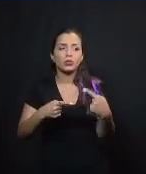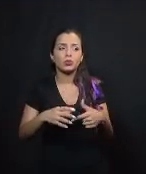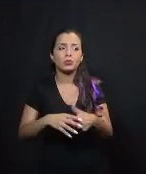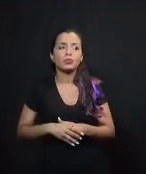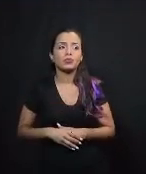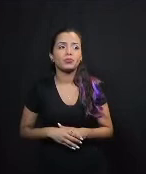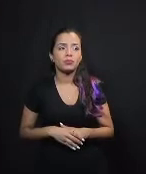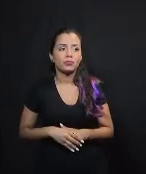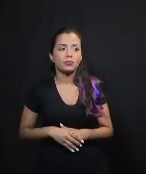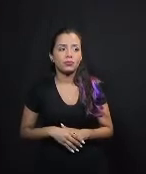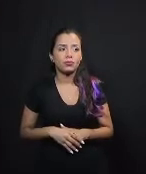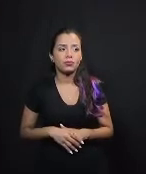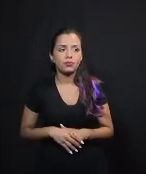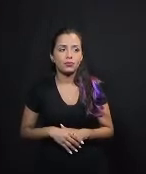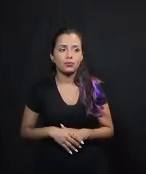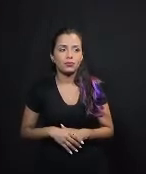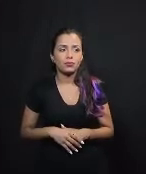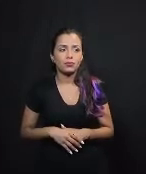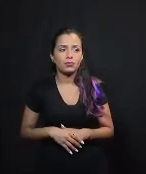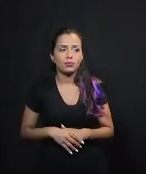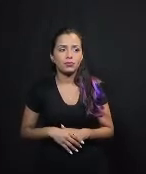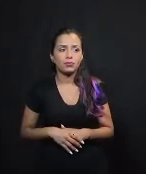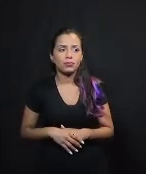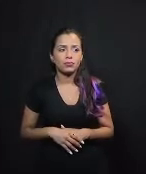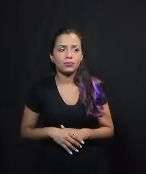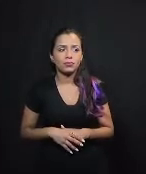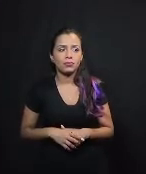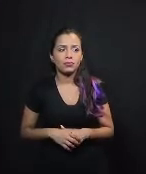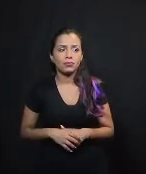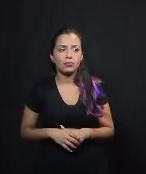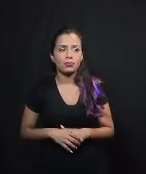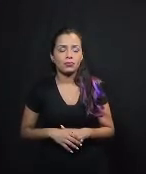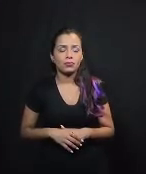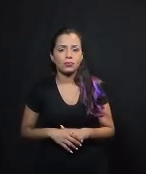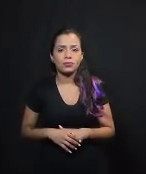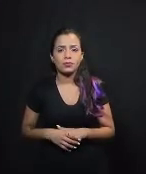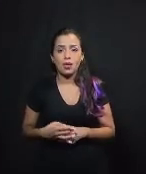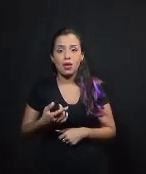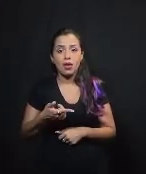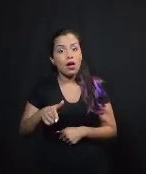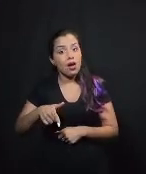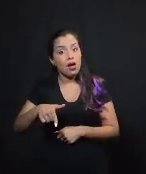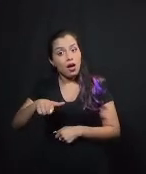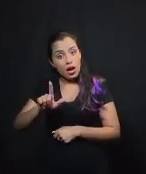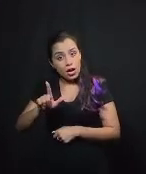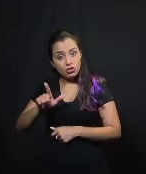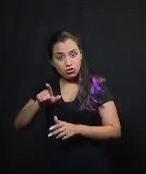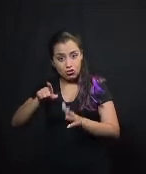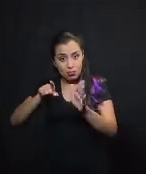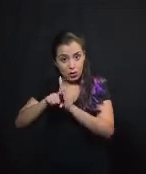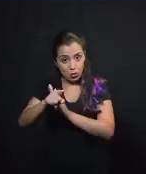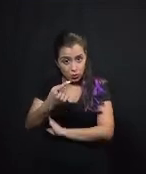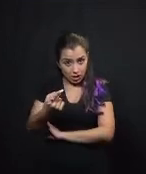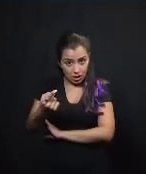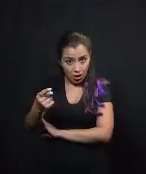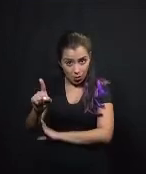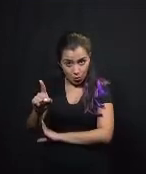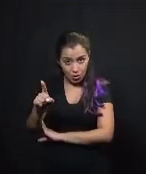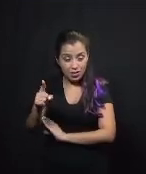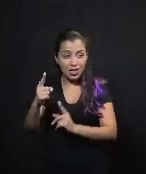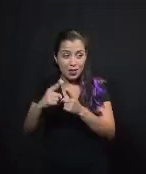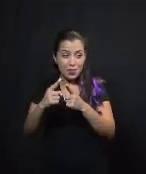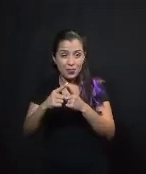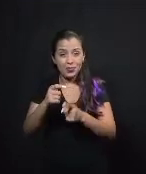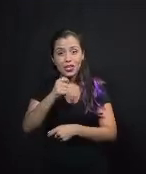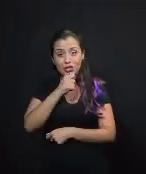Professor, antes de fazer a última pergunta, que jornalista também mente quando diz que é a última pergunta, tá? Eu